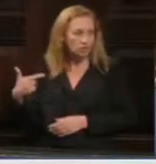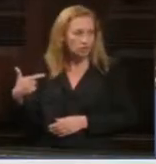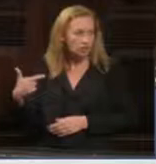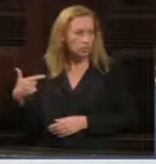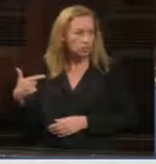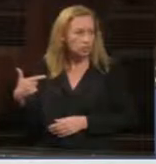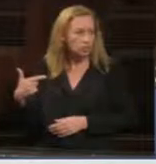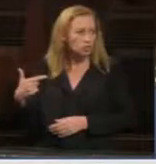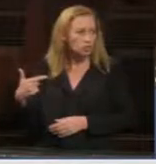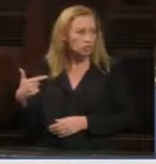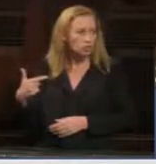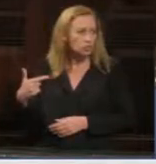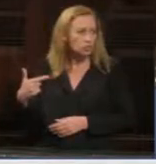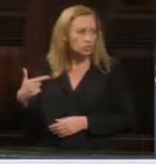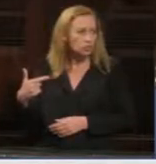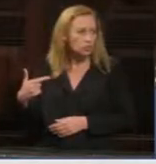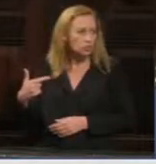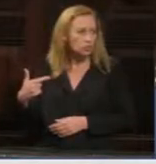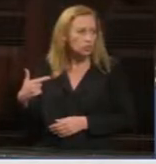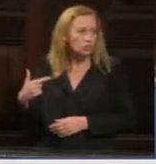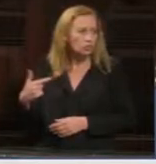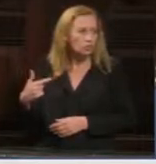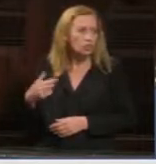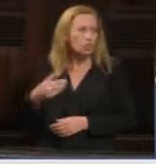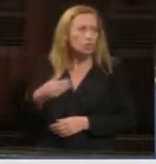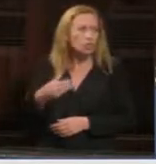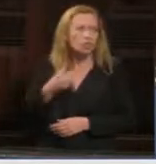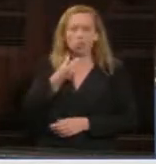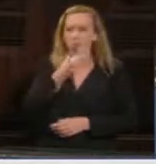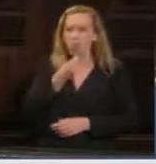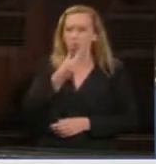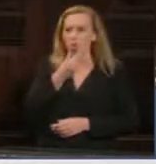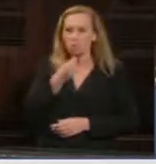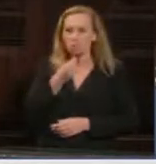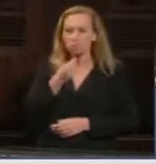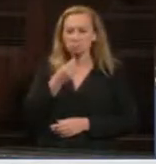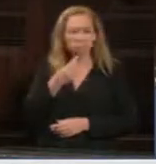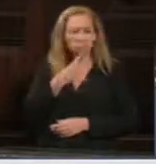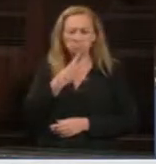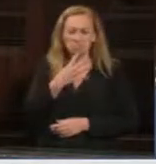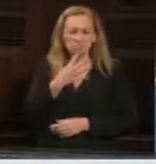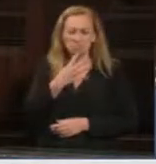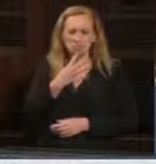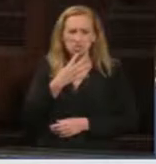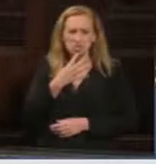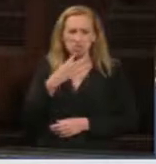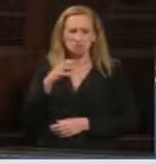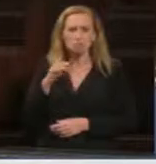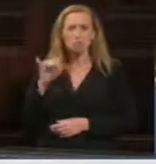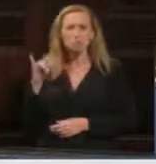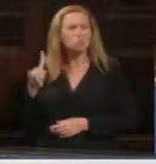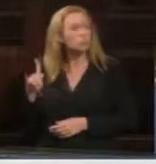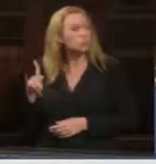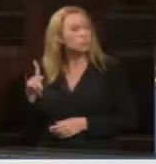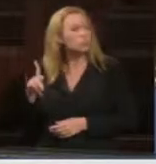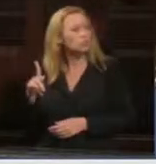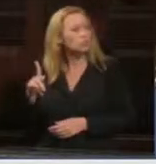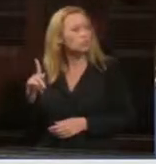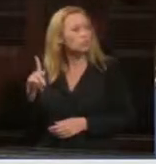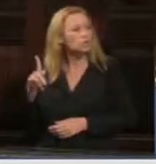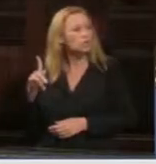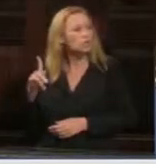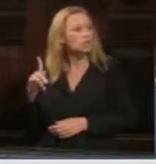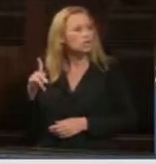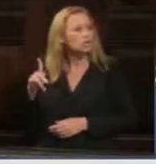governador do arkansas bill clinton desconhecido bush reeleição clinton